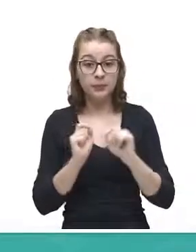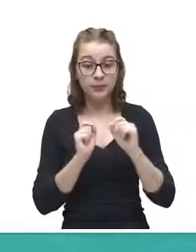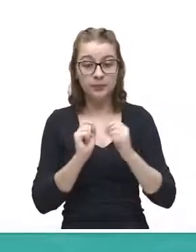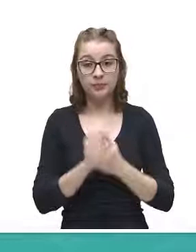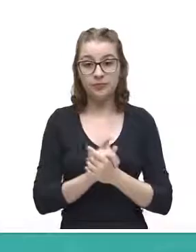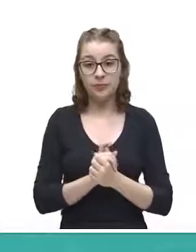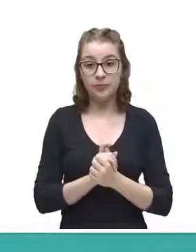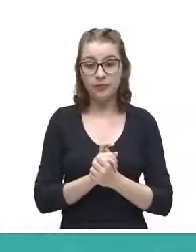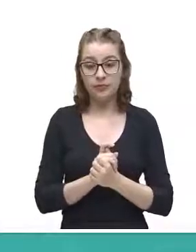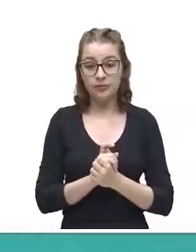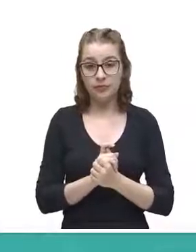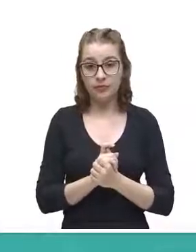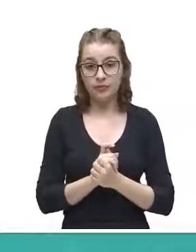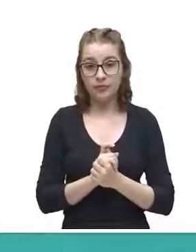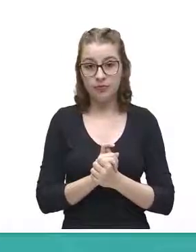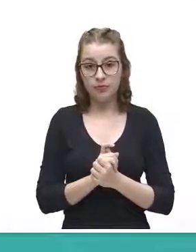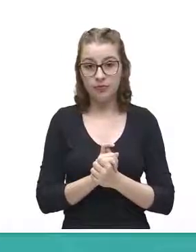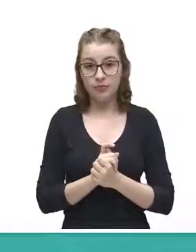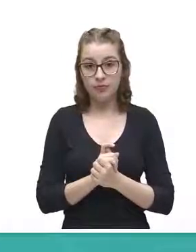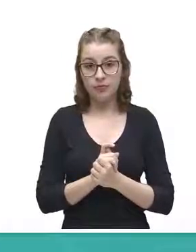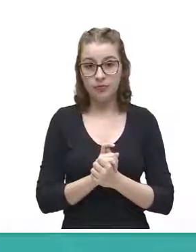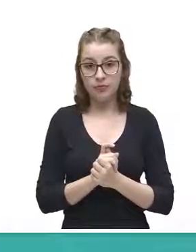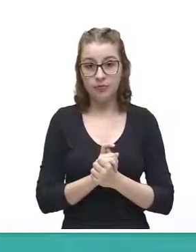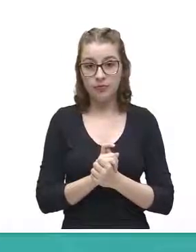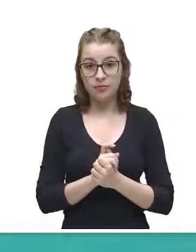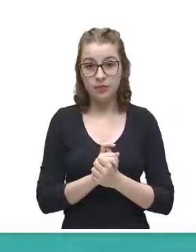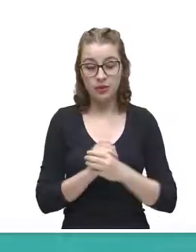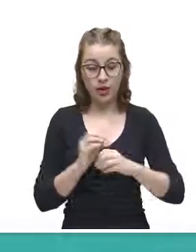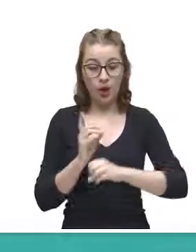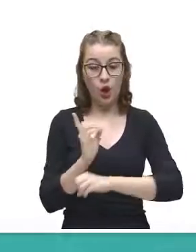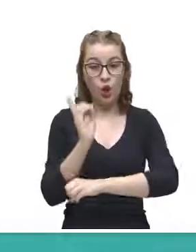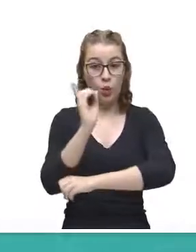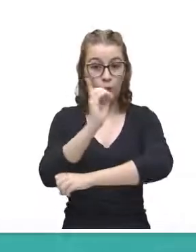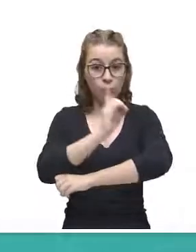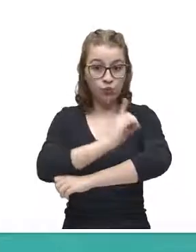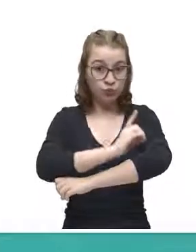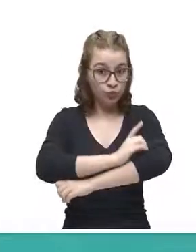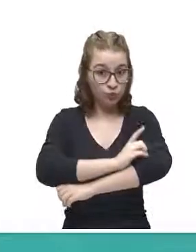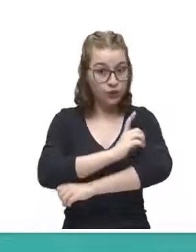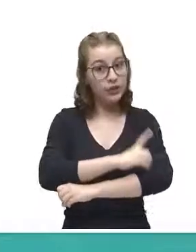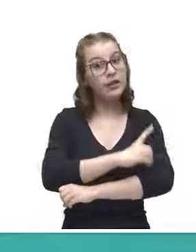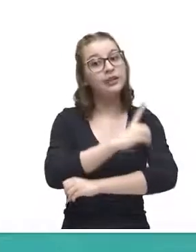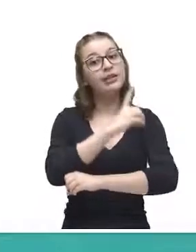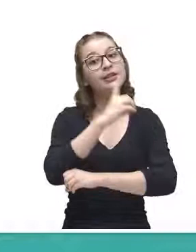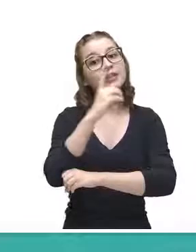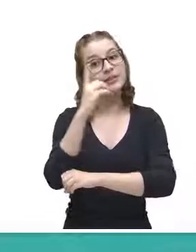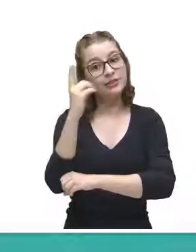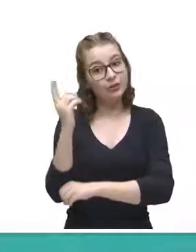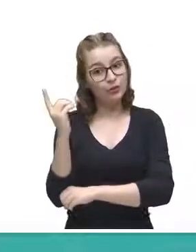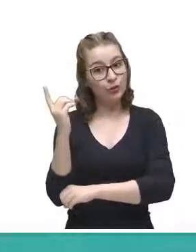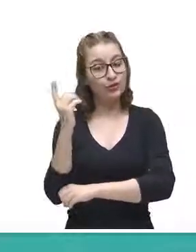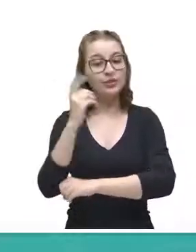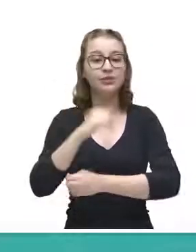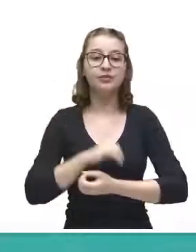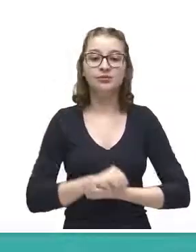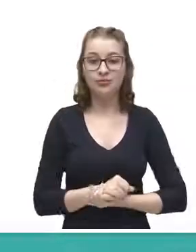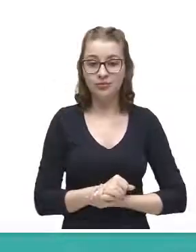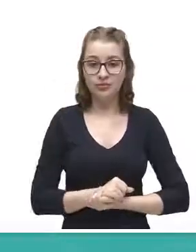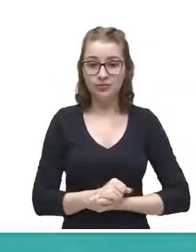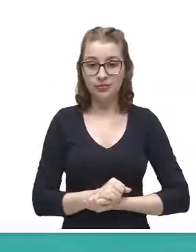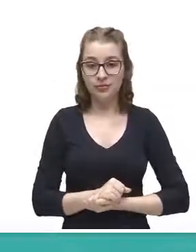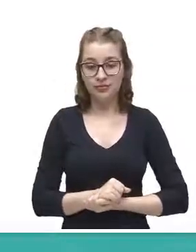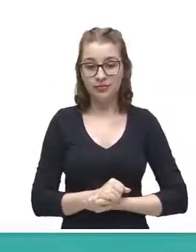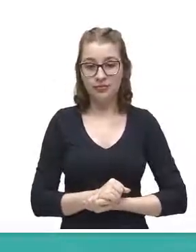rotação vai nos dar o quê? A noite e o dia, os dias e as noites. Então, como